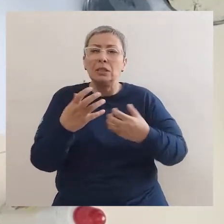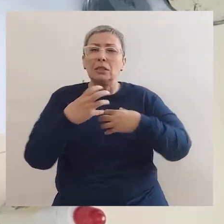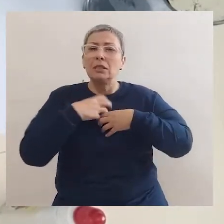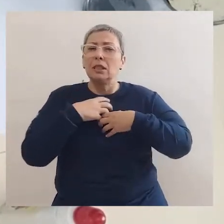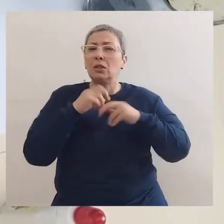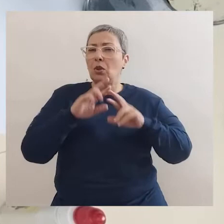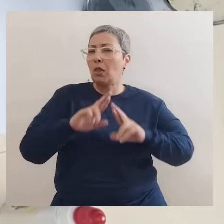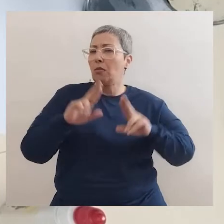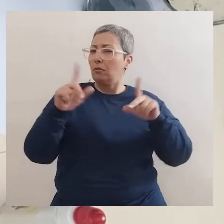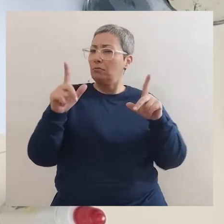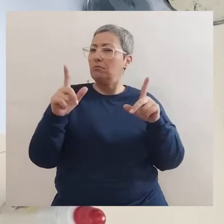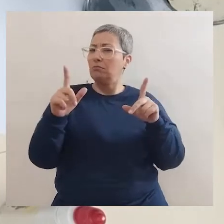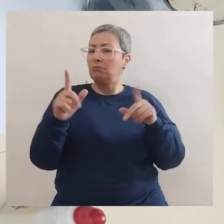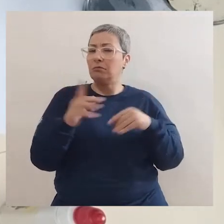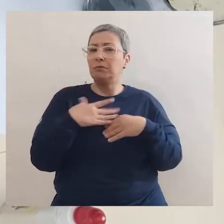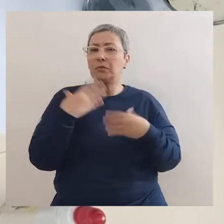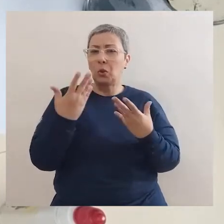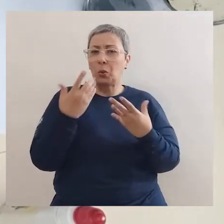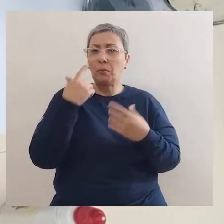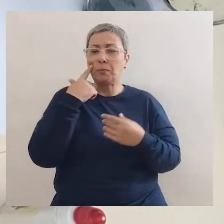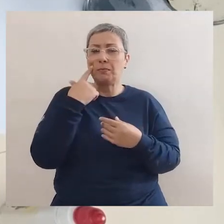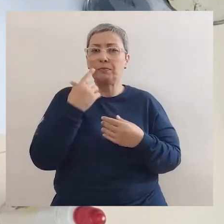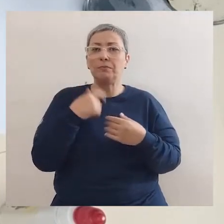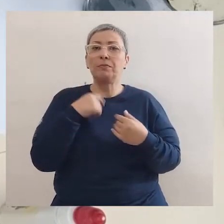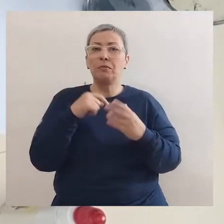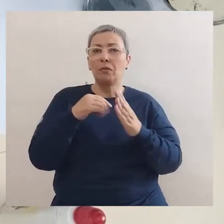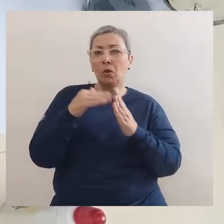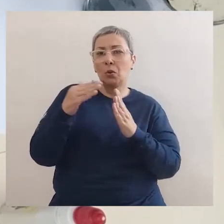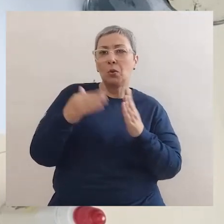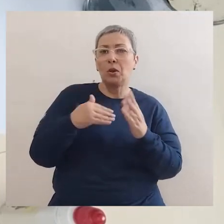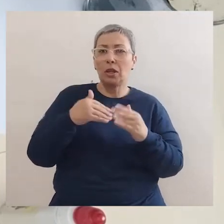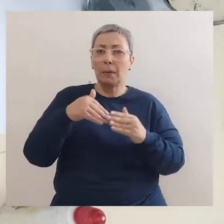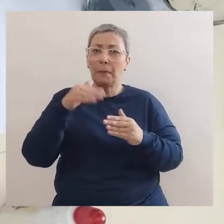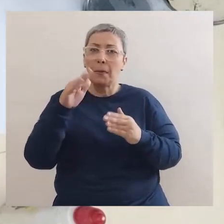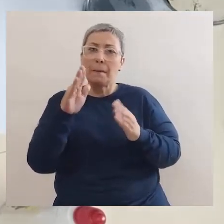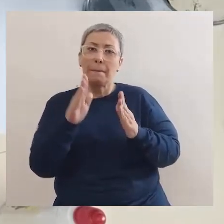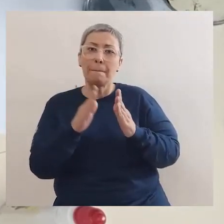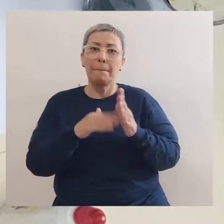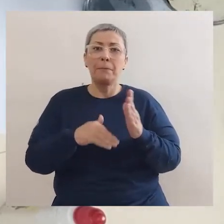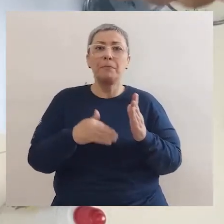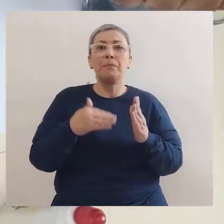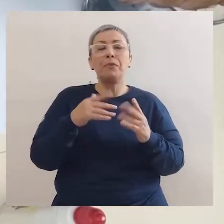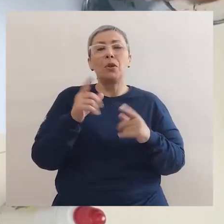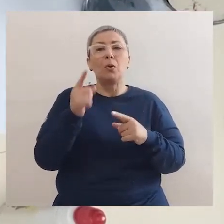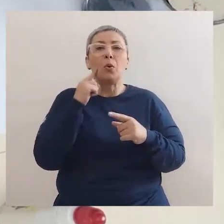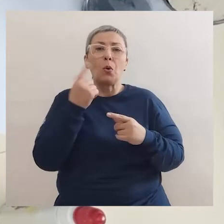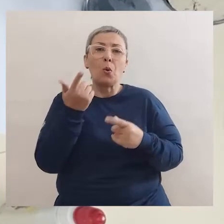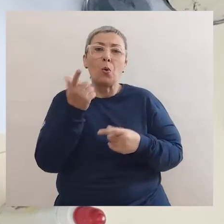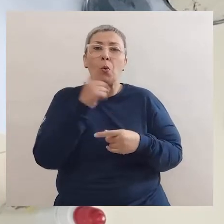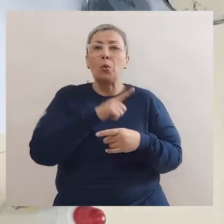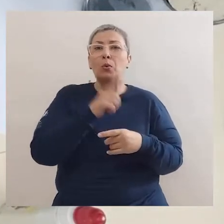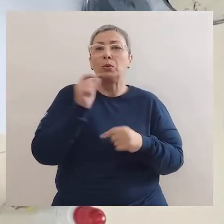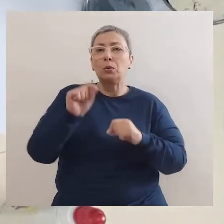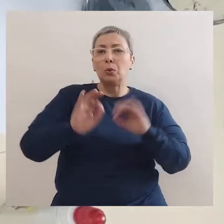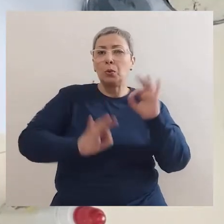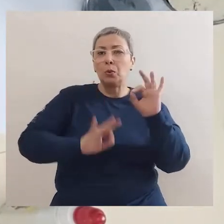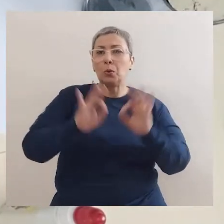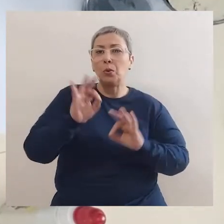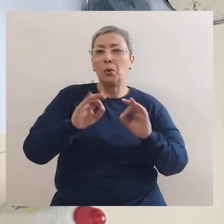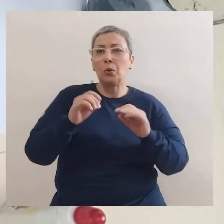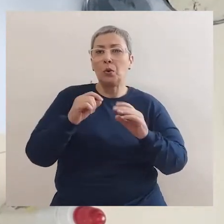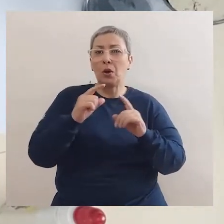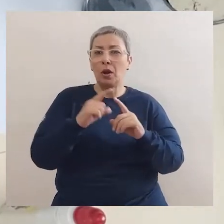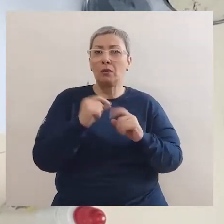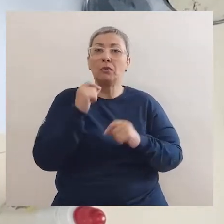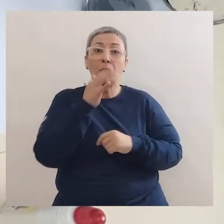né? Ó, se eu fizer assim, dar umas pinceladas aqui, eu consigo produzir uma flor, tá vendo? Olha